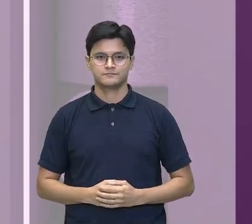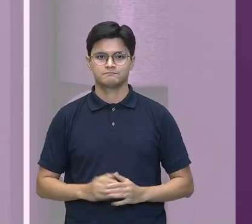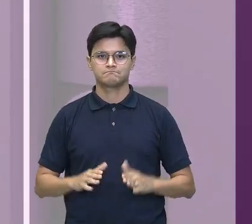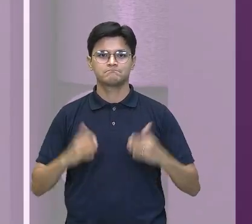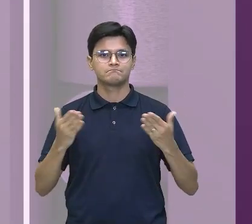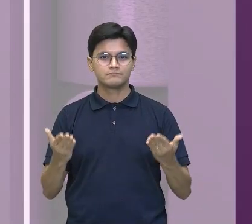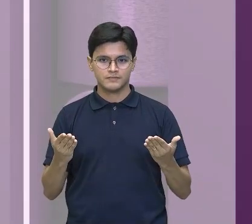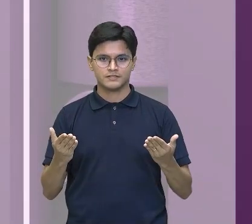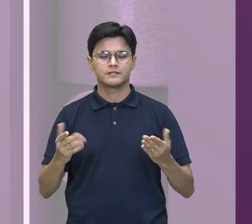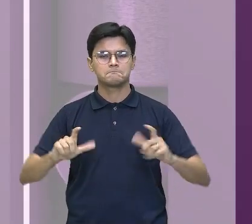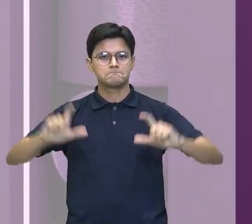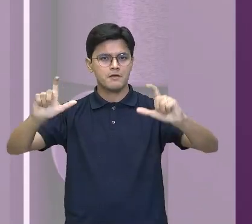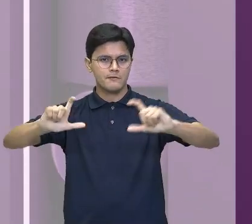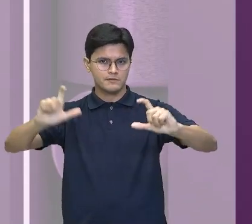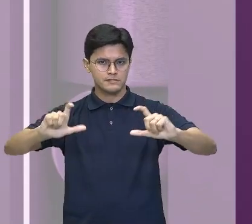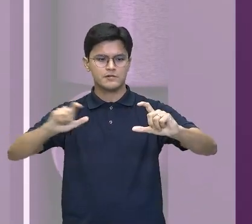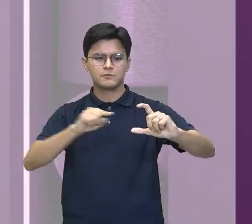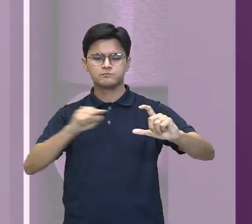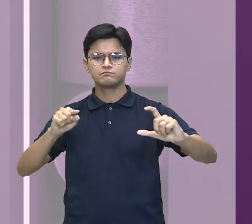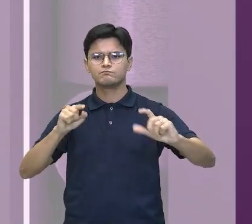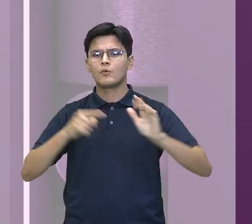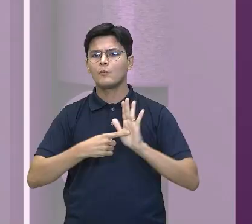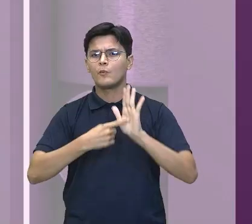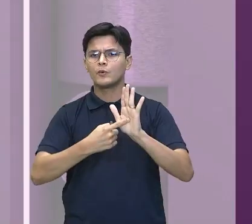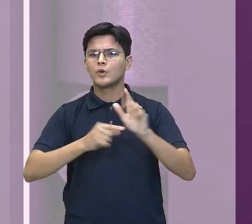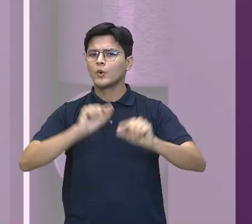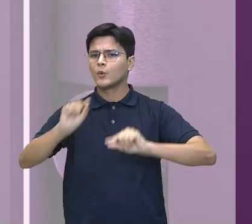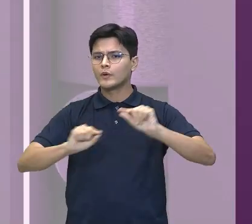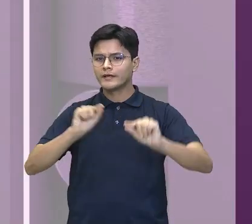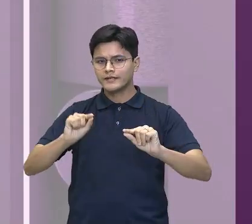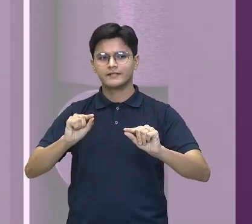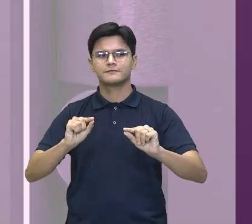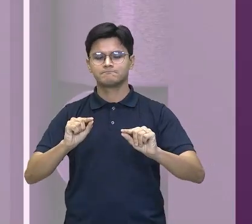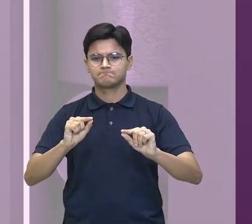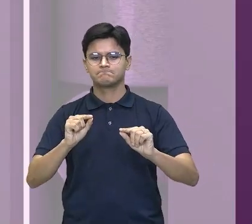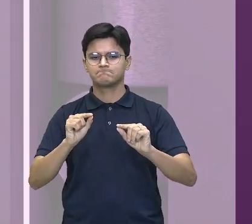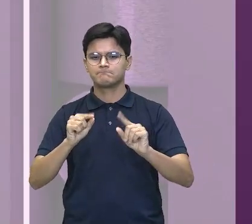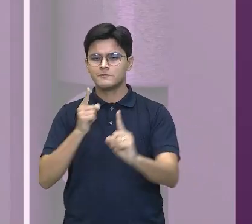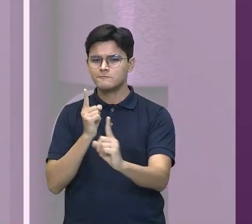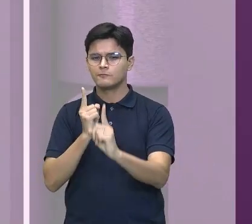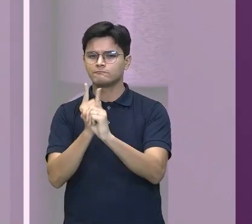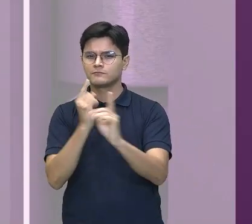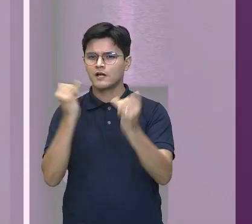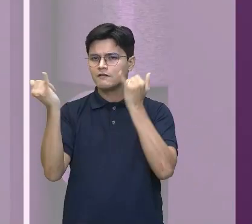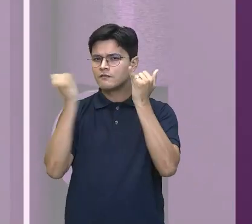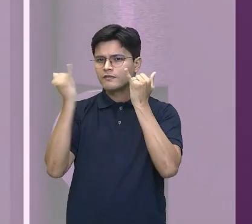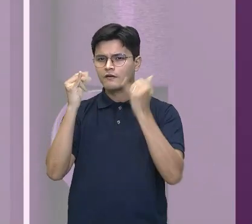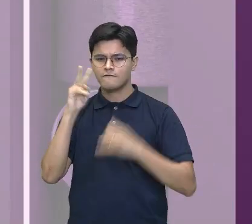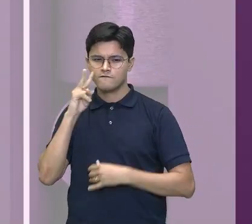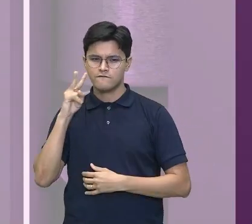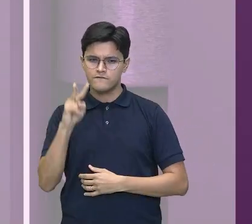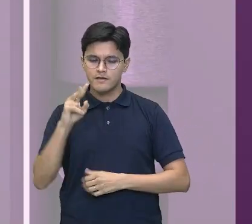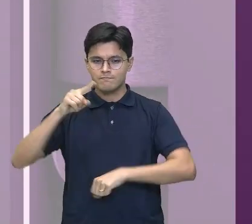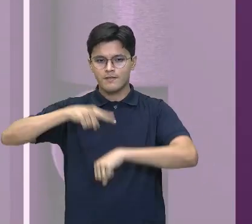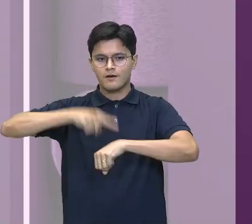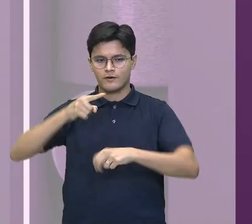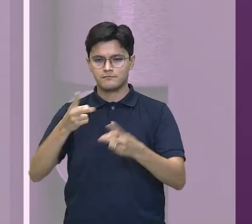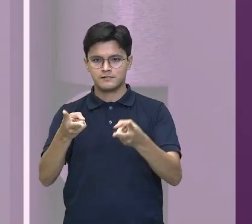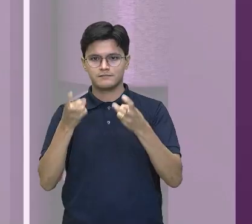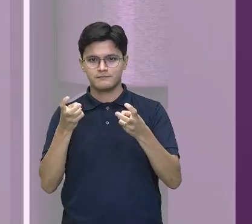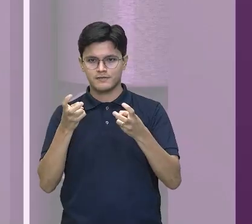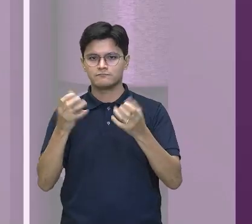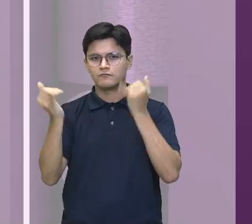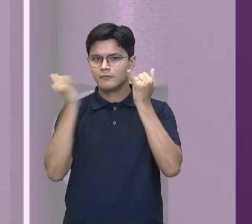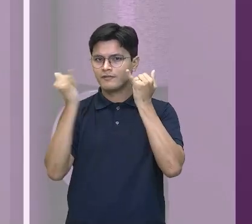diante da equação reduzida, né, é já coletar essas informações só de bater o olho. Então, só de bater o olho a gente já consegue observar onde é que está o